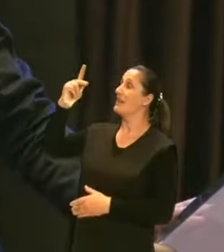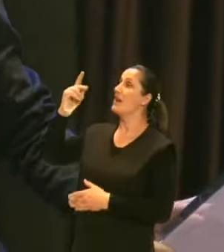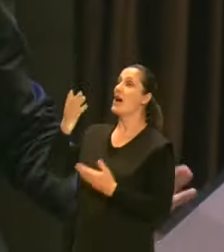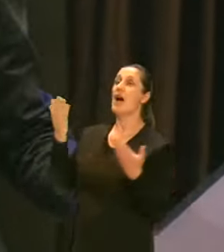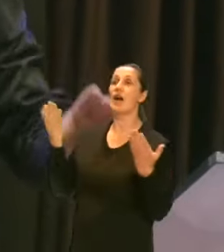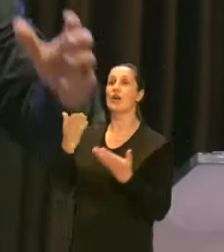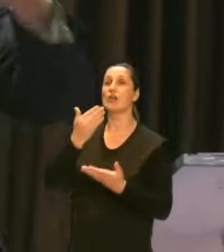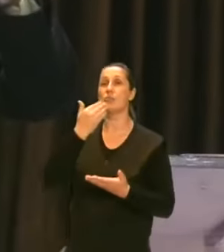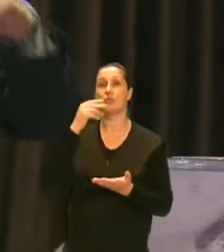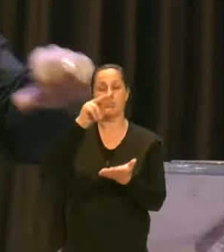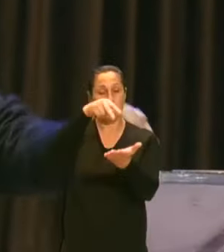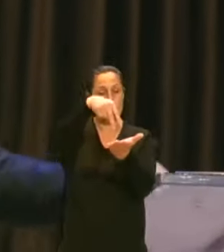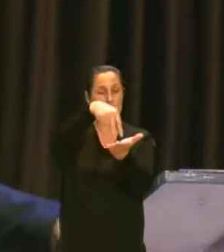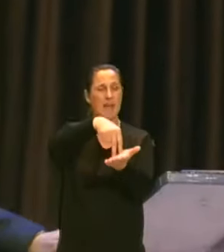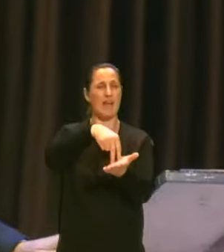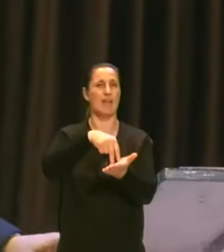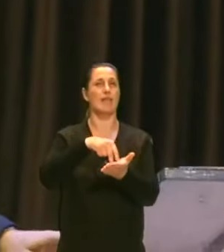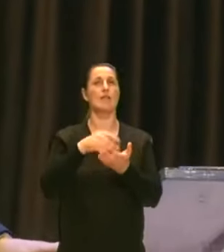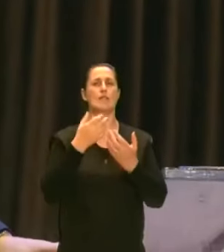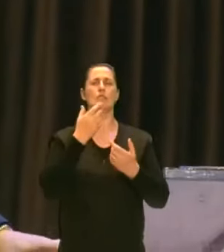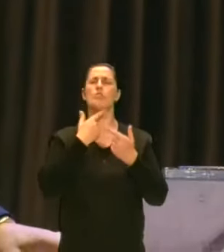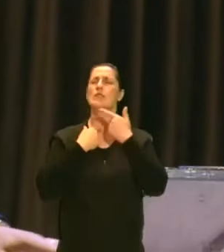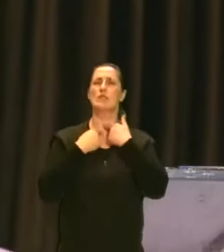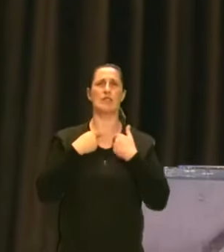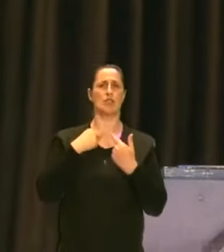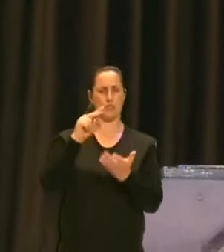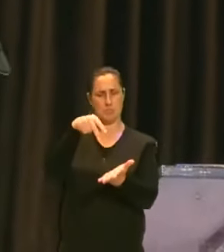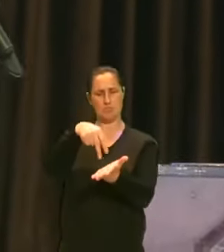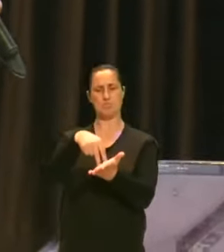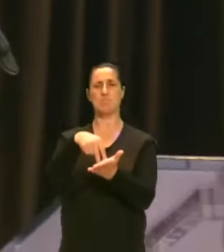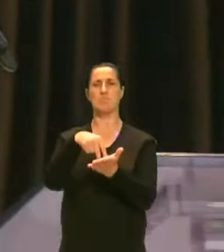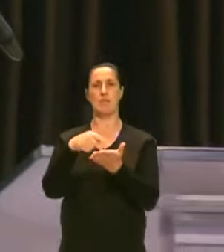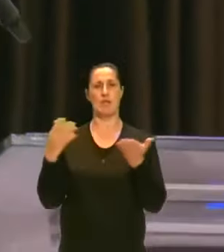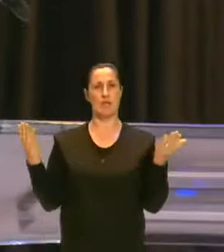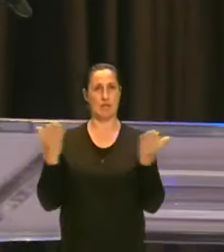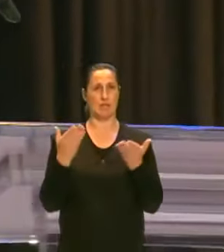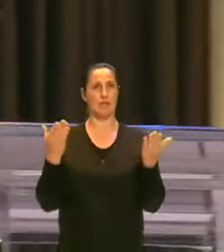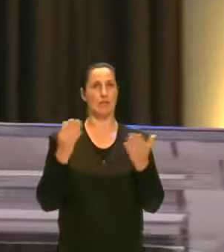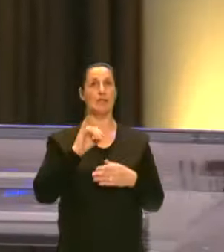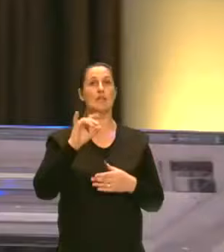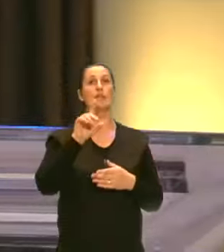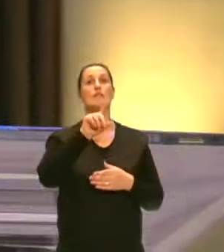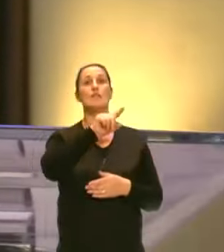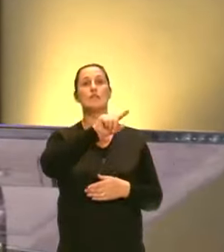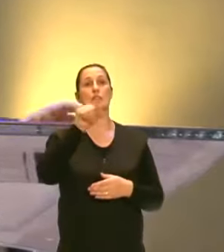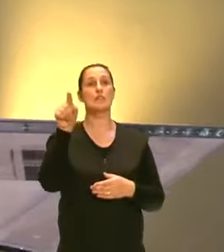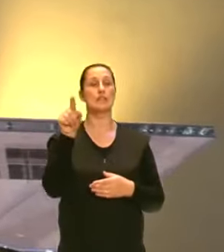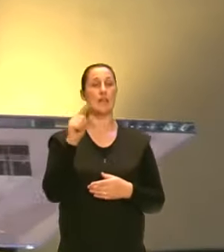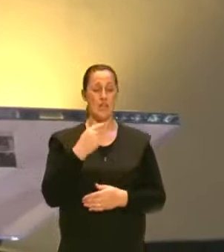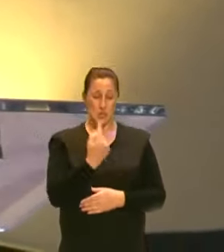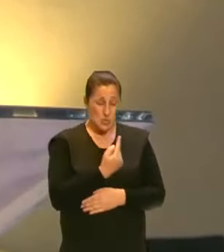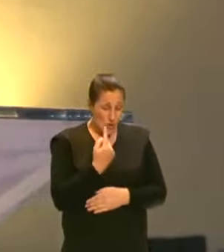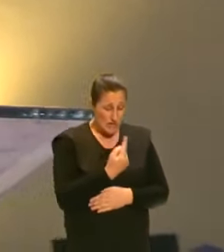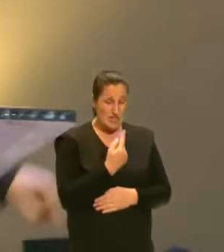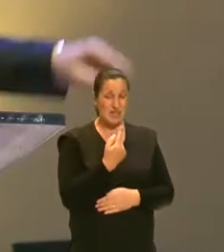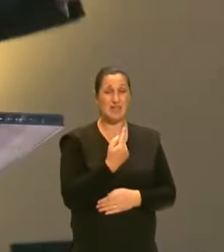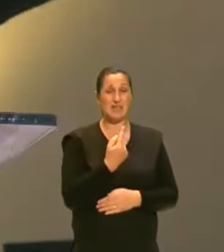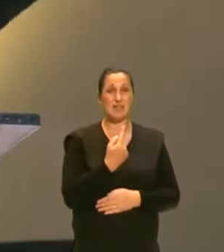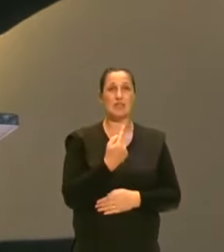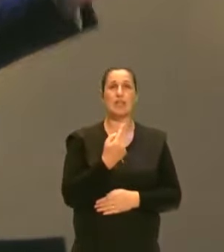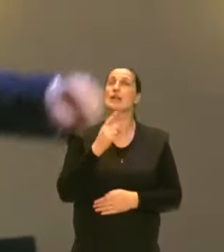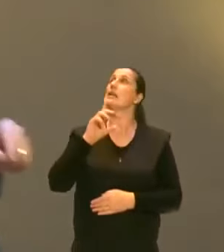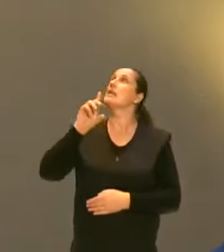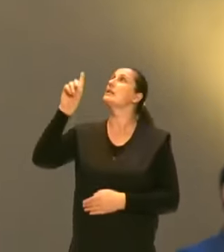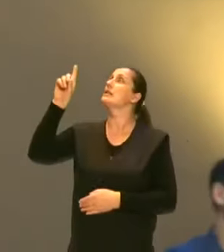lugar. Eu quero orar com você. Aleluia. Se você está caminhando sozinho, eu quero te dizer que Deus